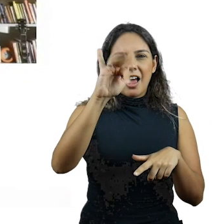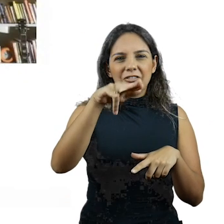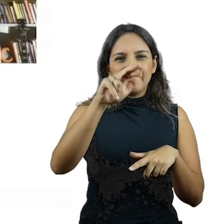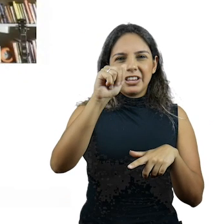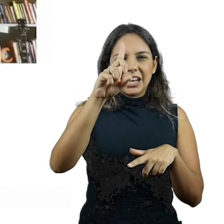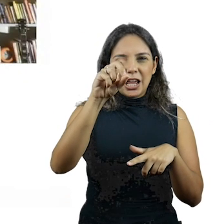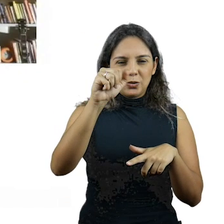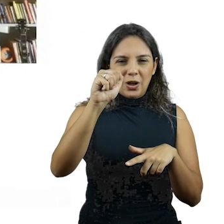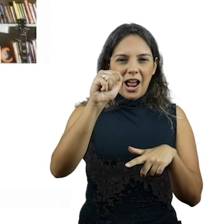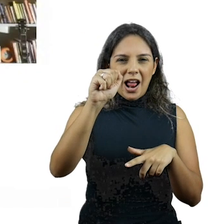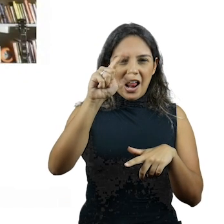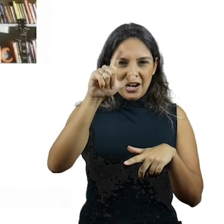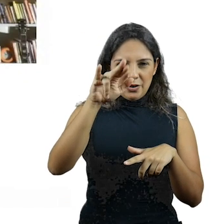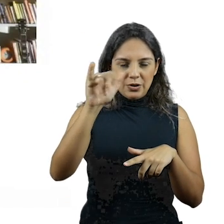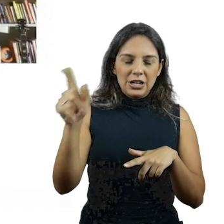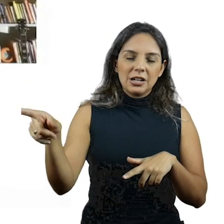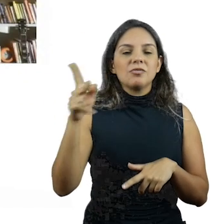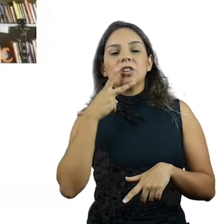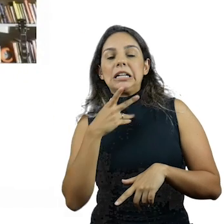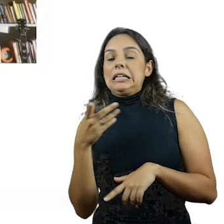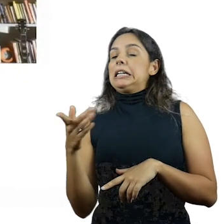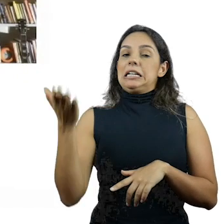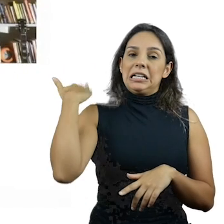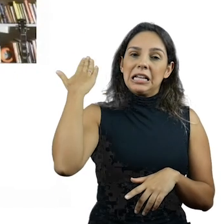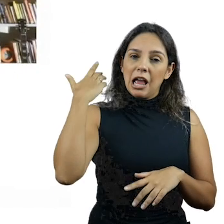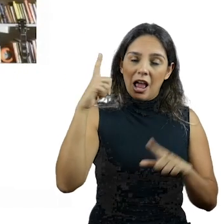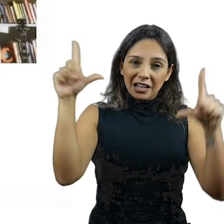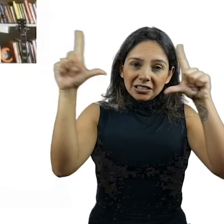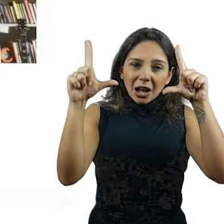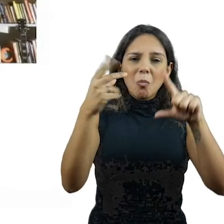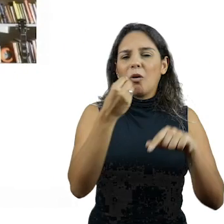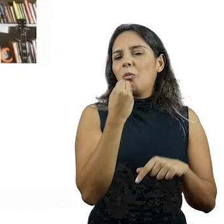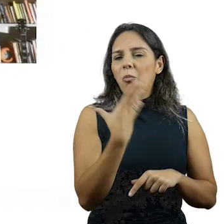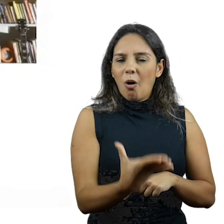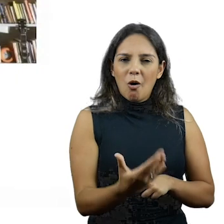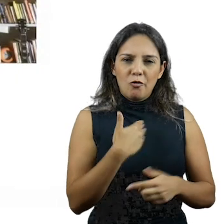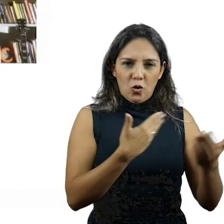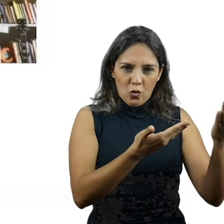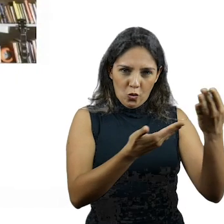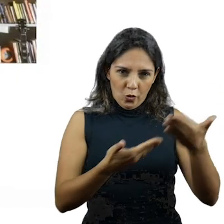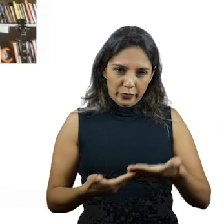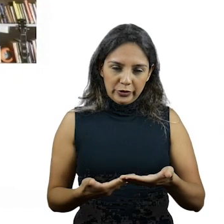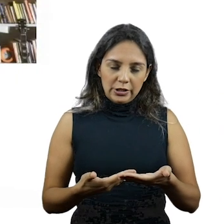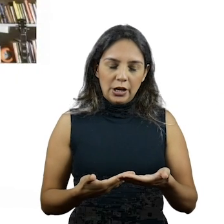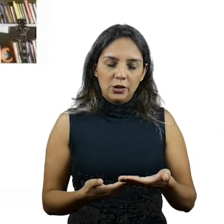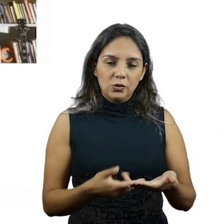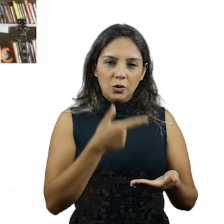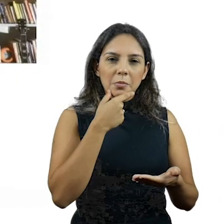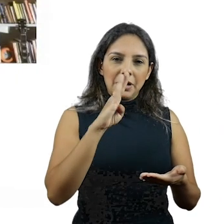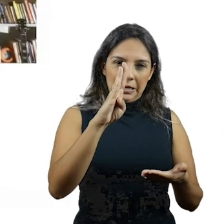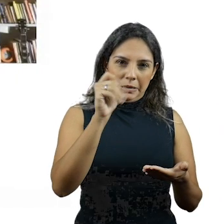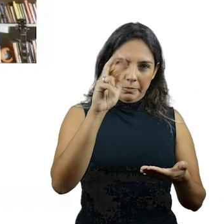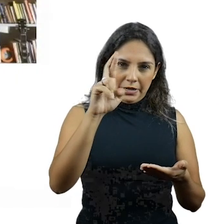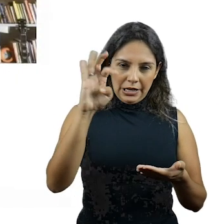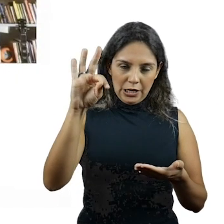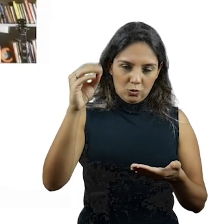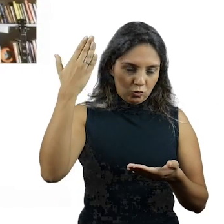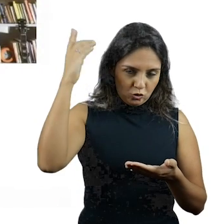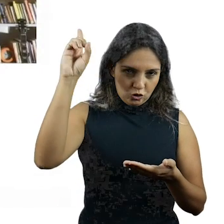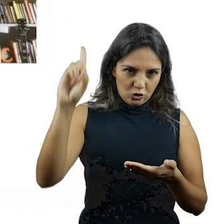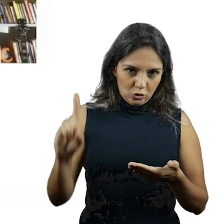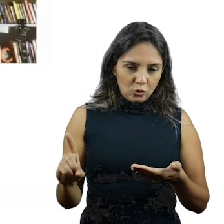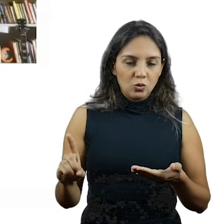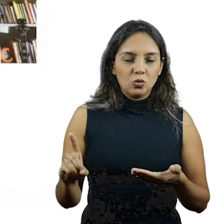Olha, o Afinando a Língua foi uma experiência muito legal, porque eu fui convidado pelo Hugo Barreto, que era o diretor da TV Futura